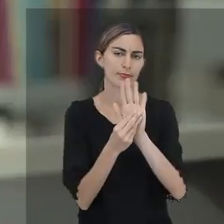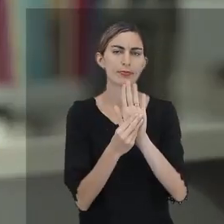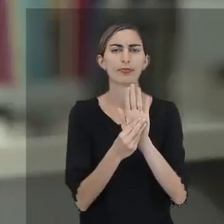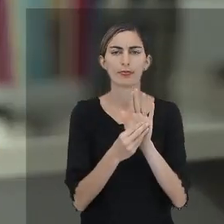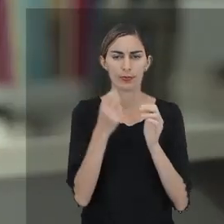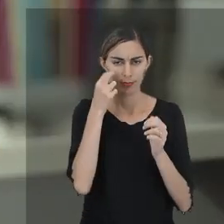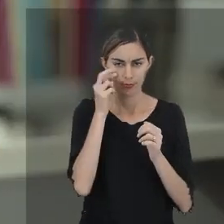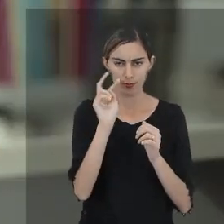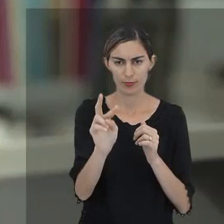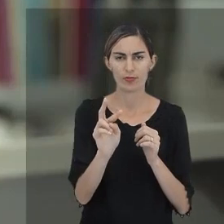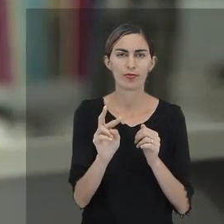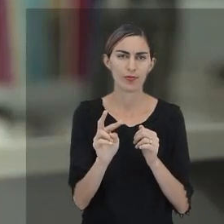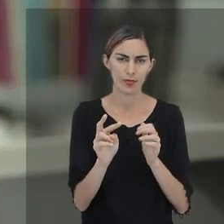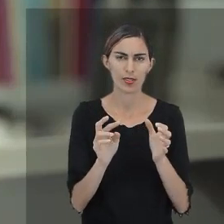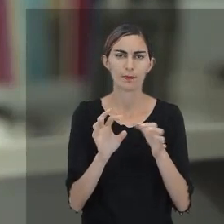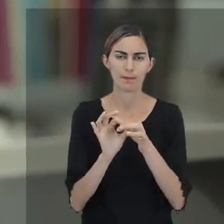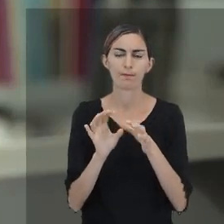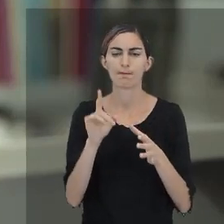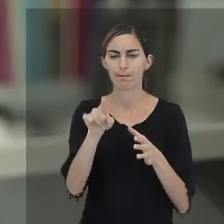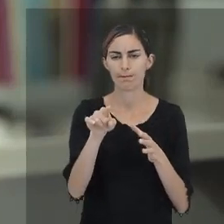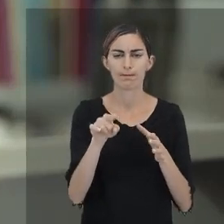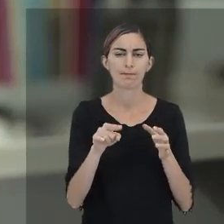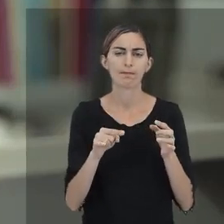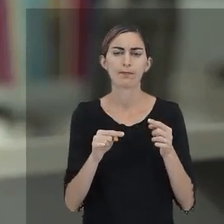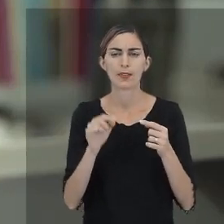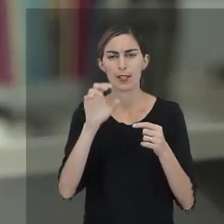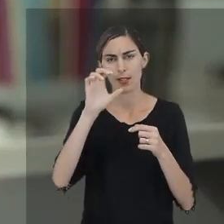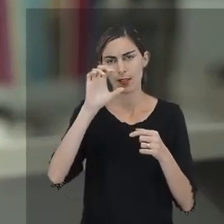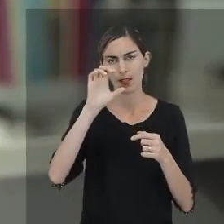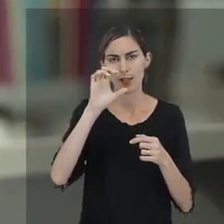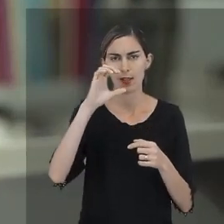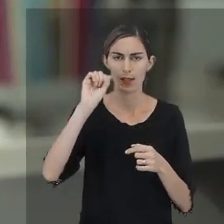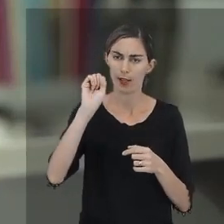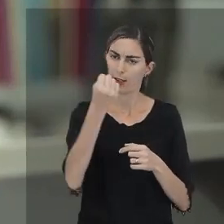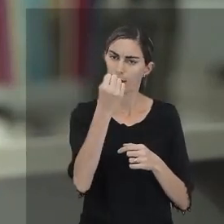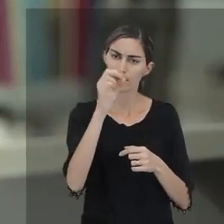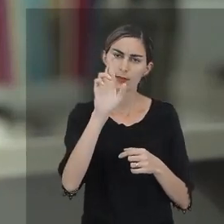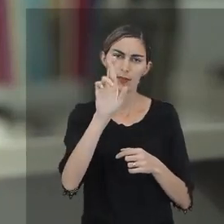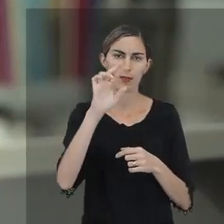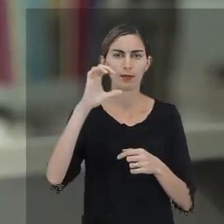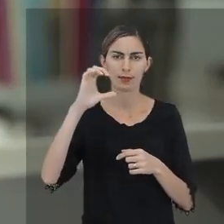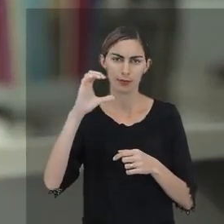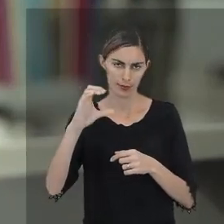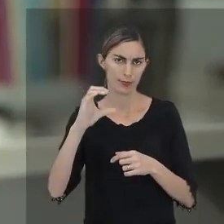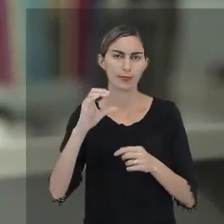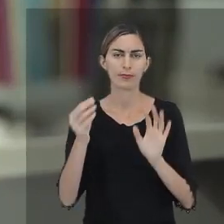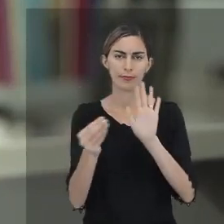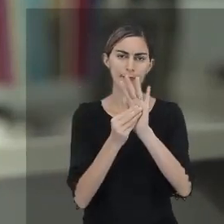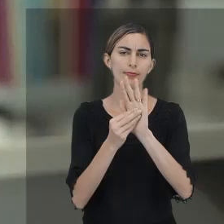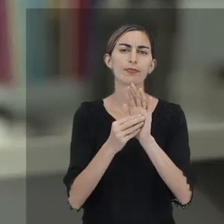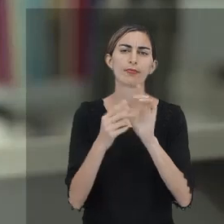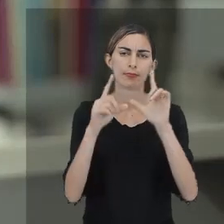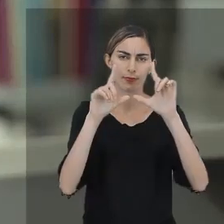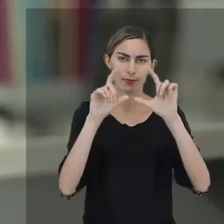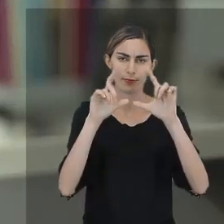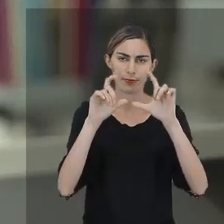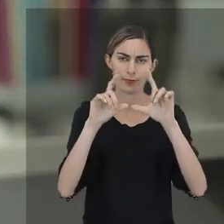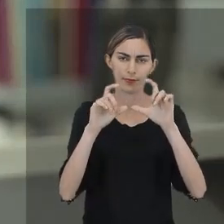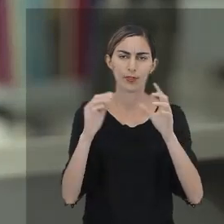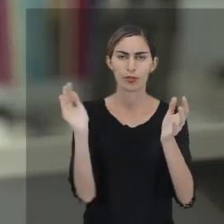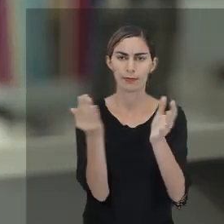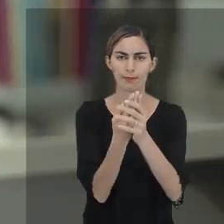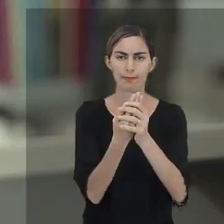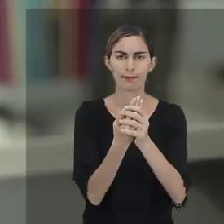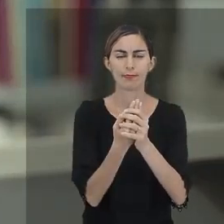vocês podem ver que não só se certo nesse atributo src aquino do ibge button a gente colocou uma imagem lá no